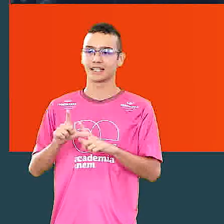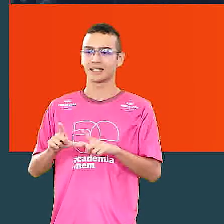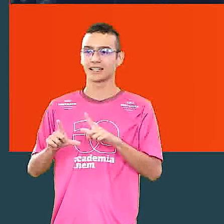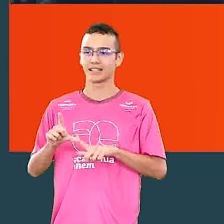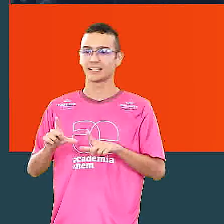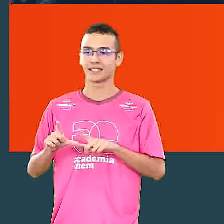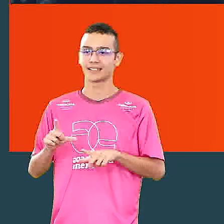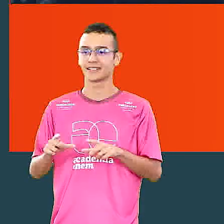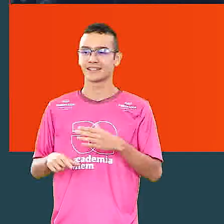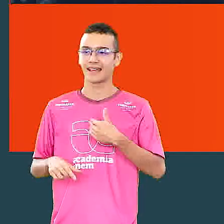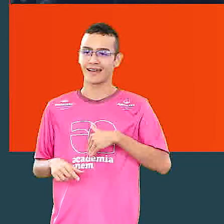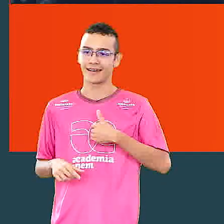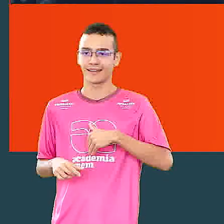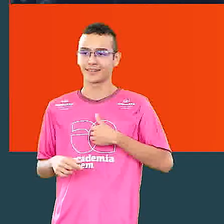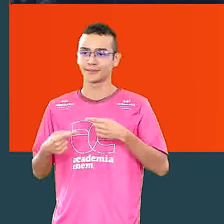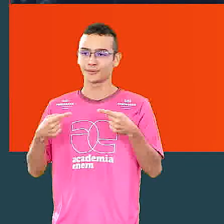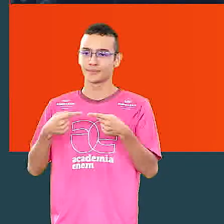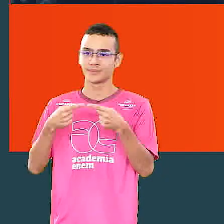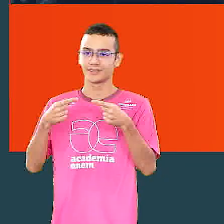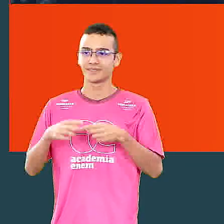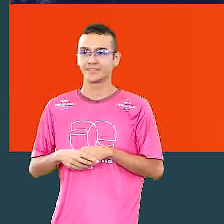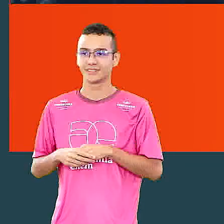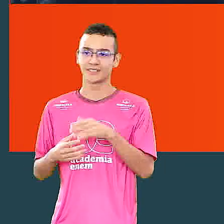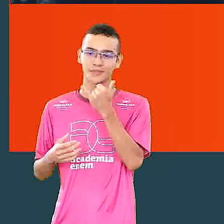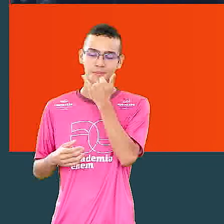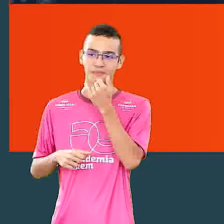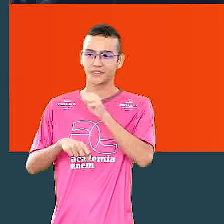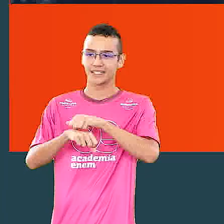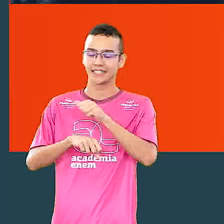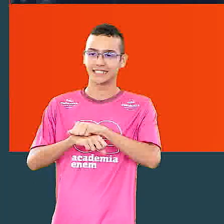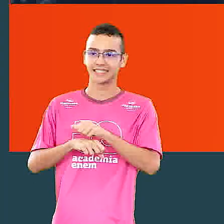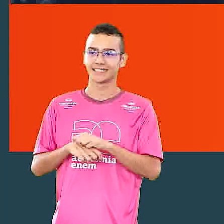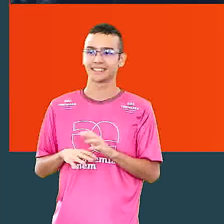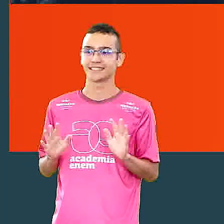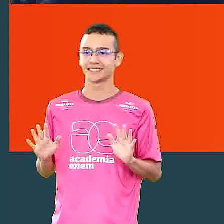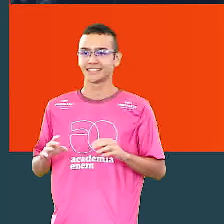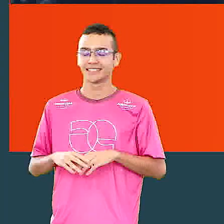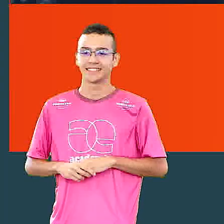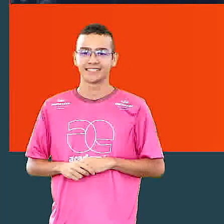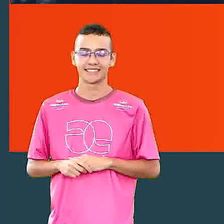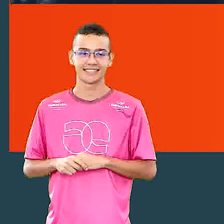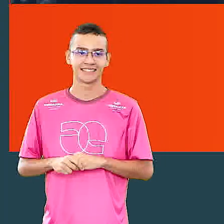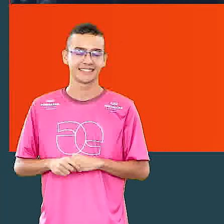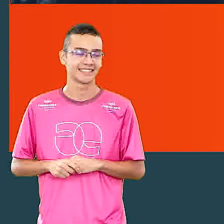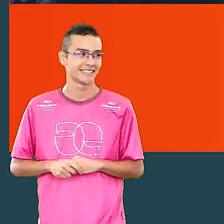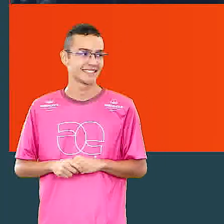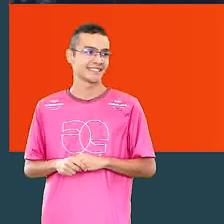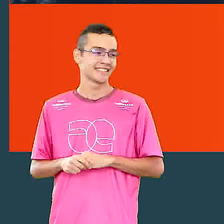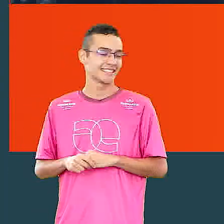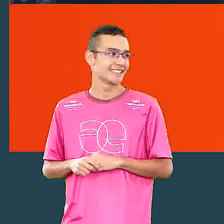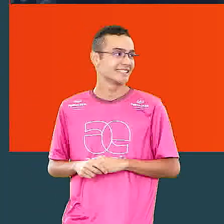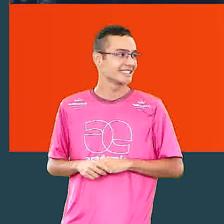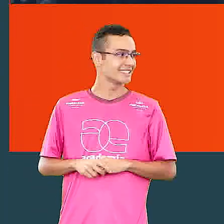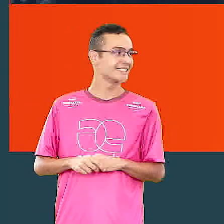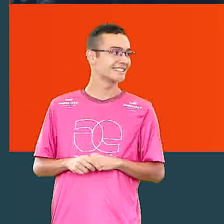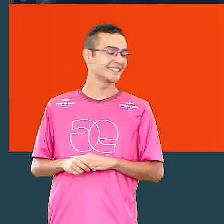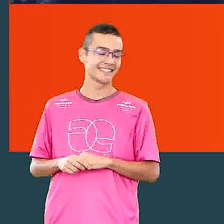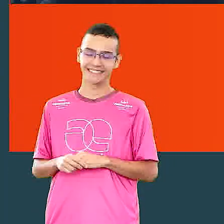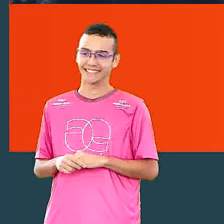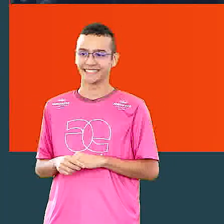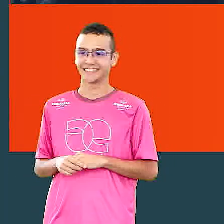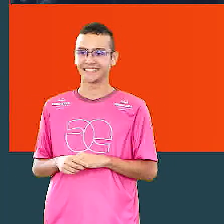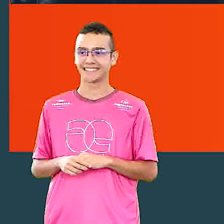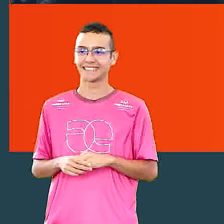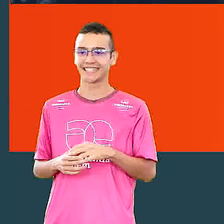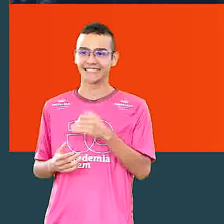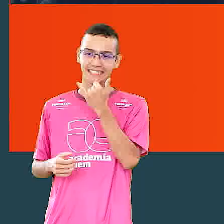viram o quanto eu fui verdadeiro na minha fala? Vocês viram? Eu fui muito verdadeiro na minha fala.